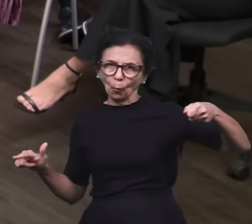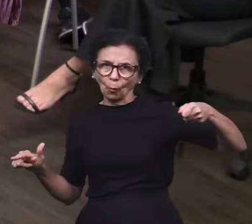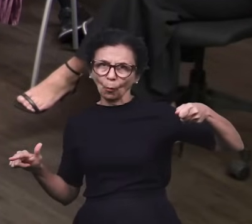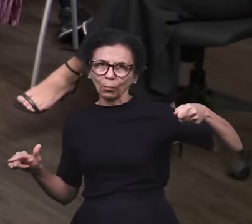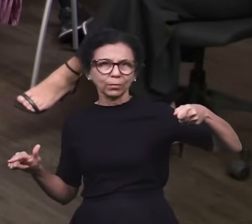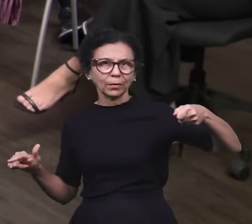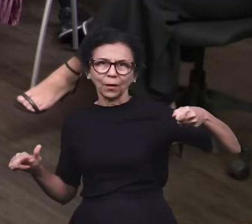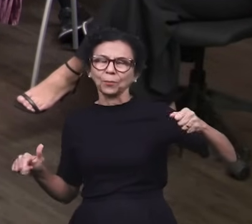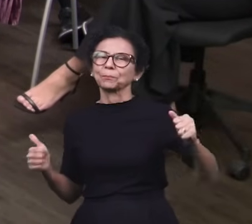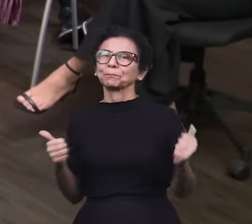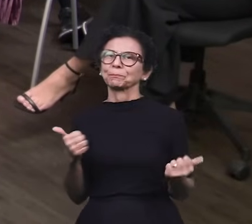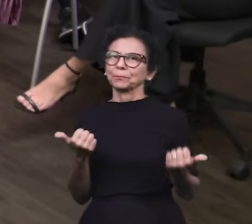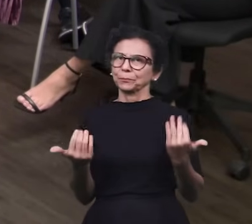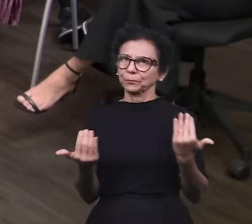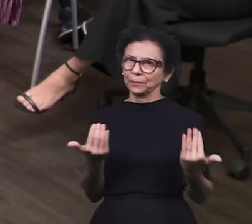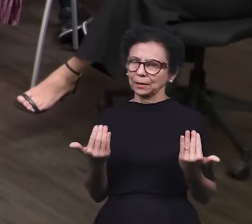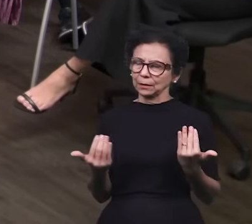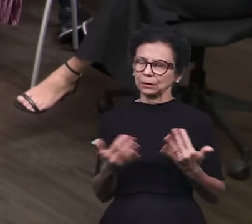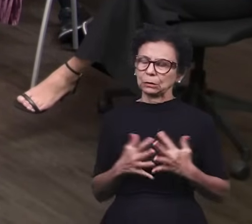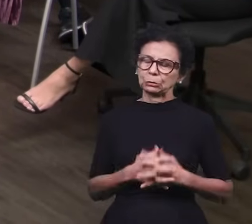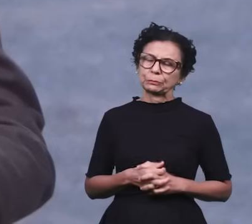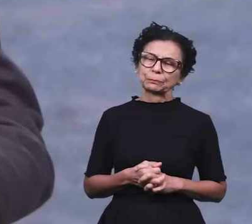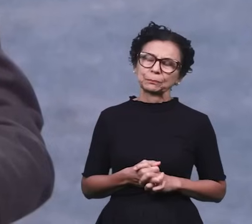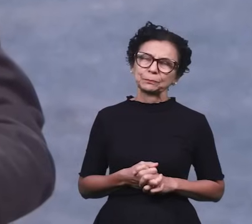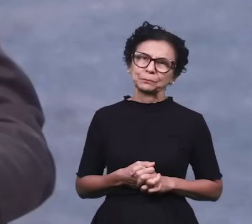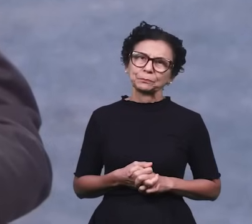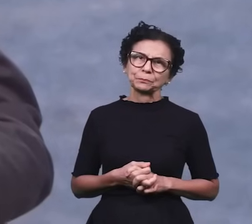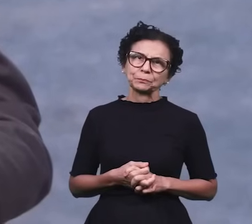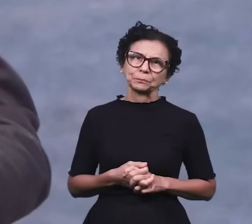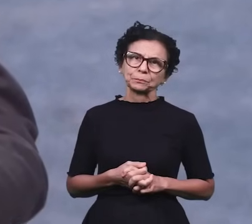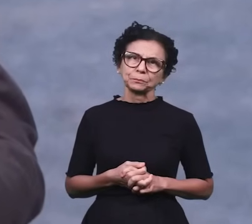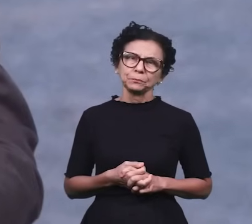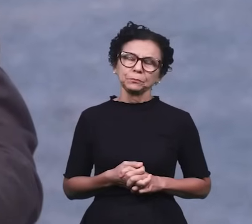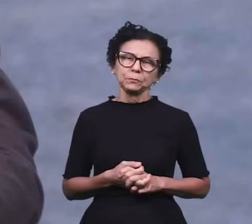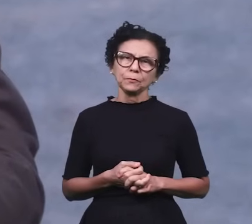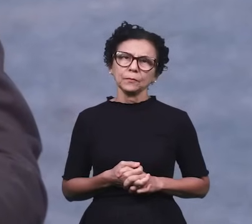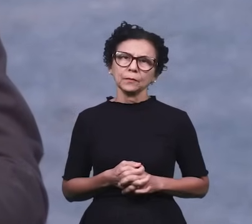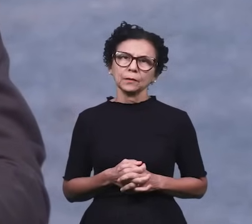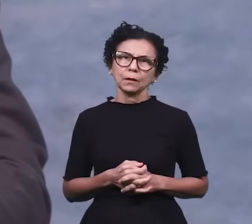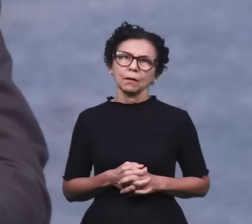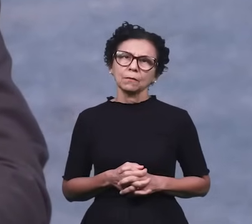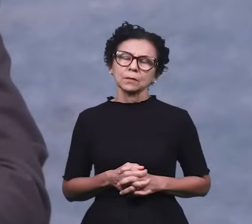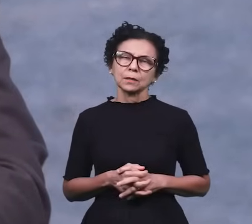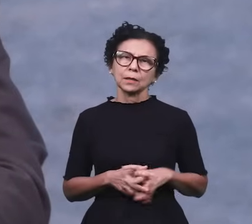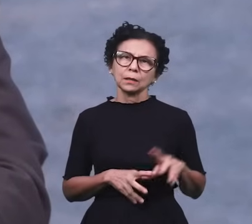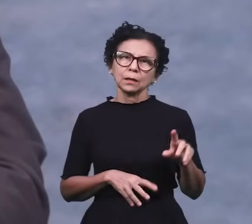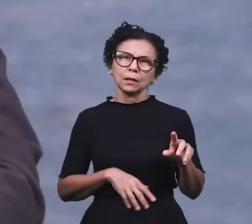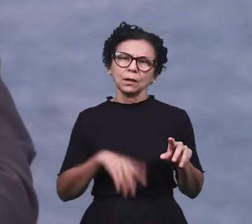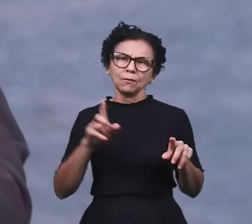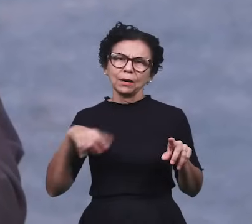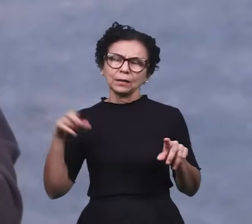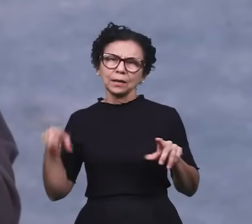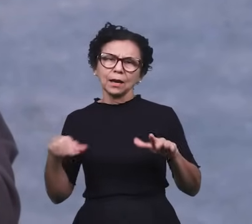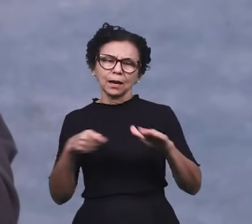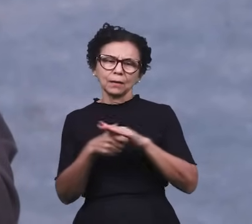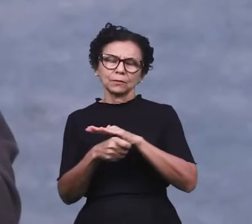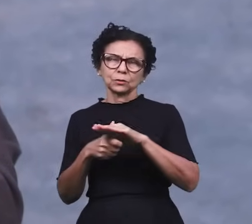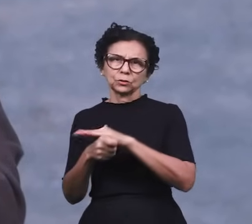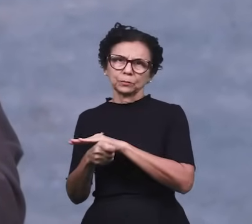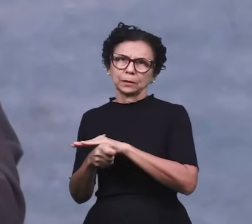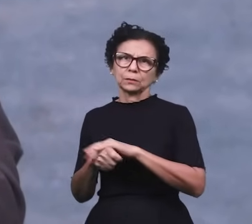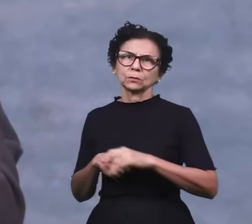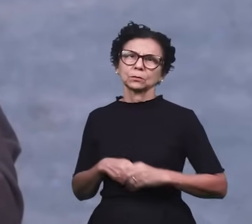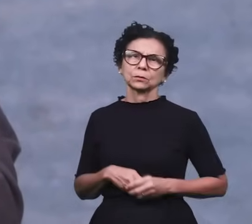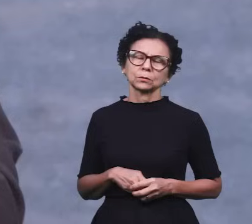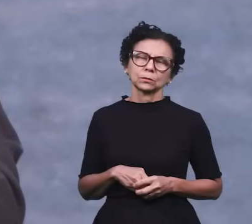maneira de você lidar com os recursos, né, diversificando os investimentos e,